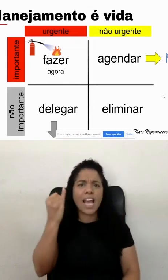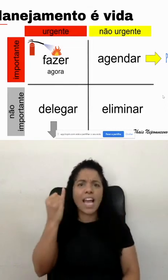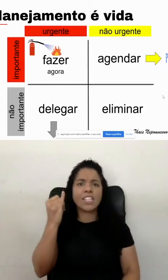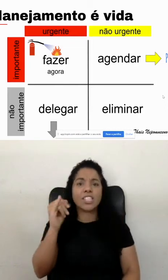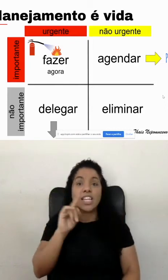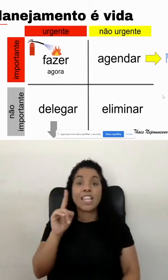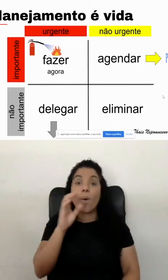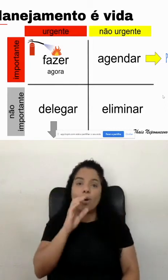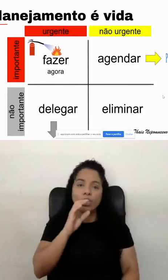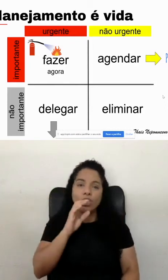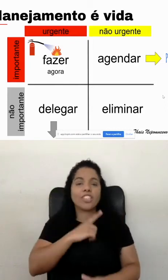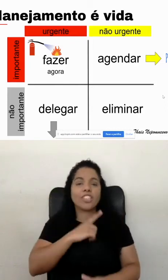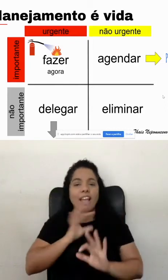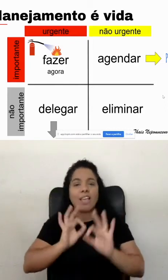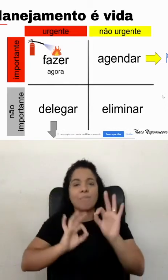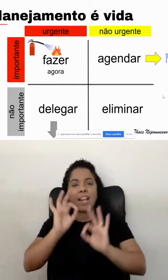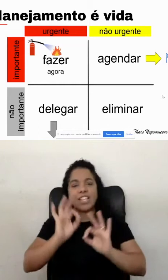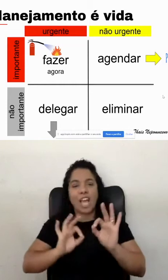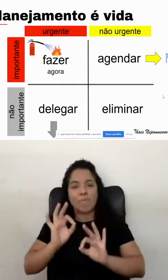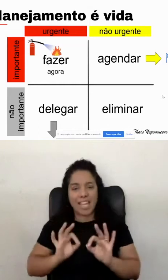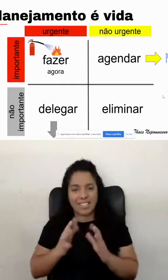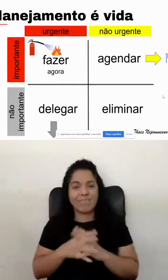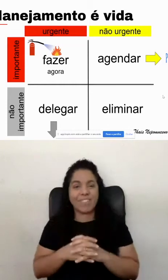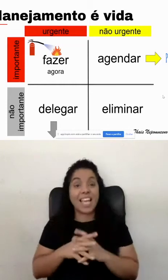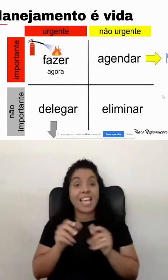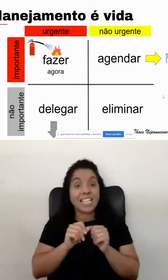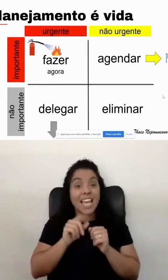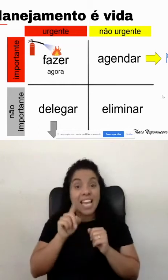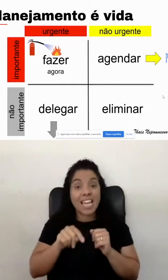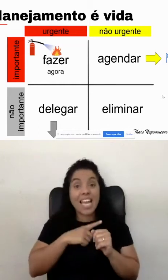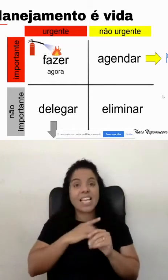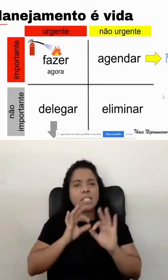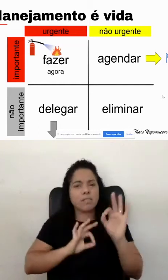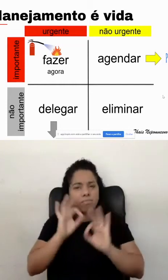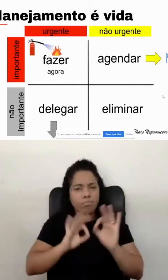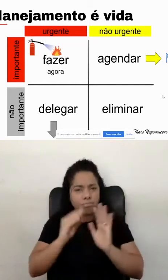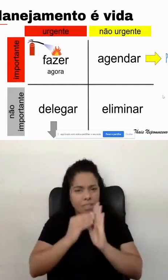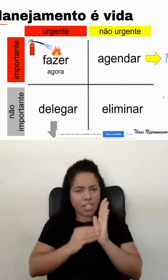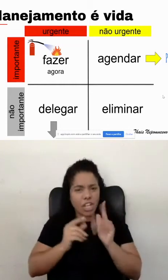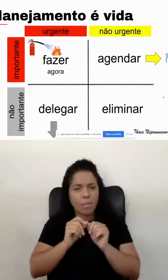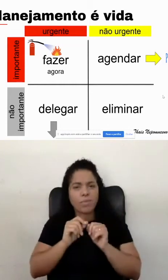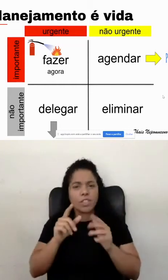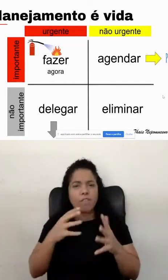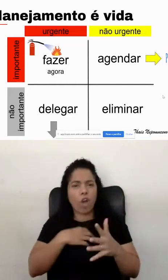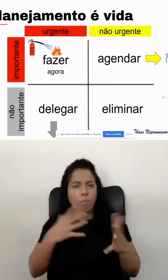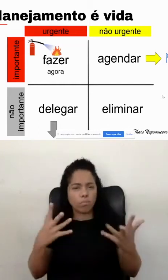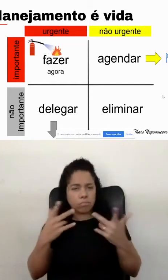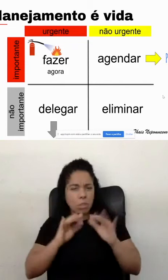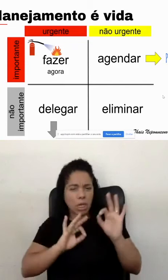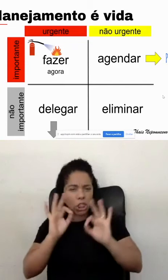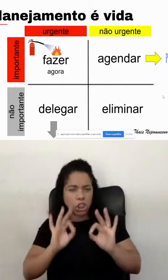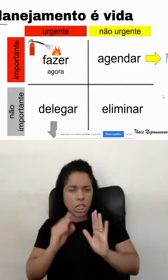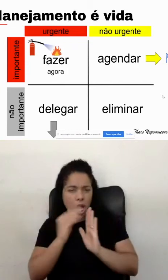aonde entra o planejamento. Quer dizer que esse planejamento vai executar da forma bonitinha, como está